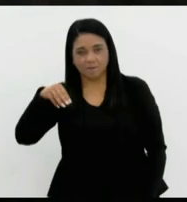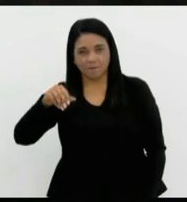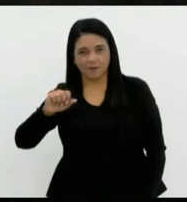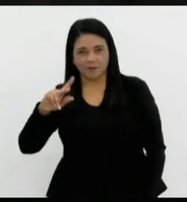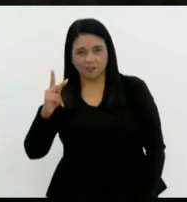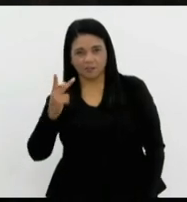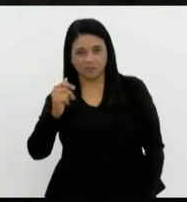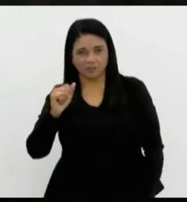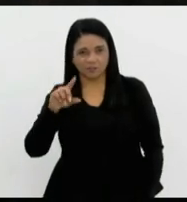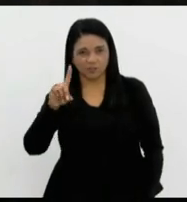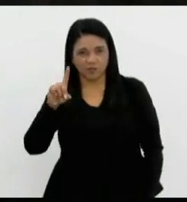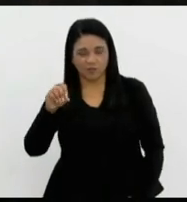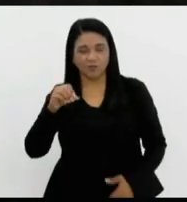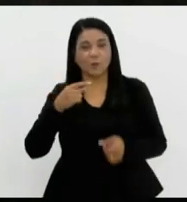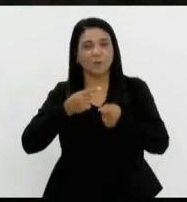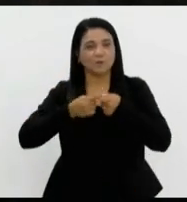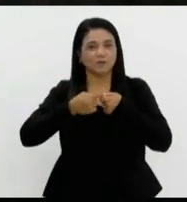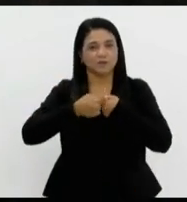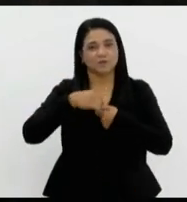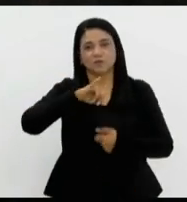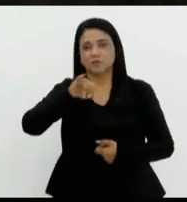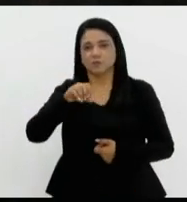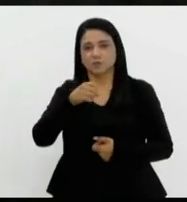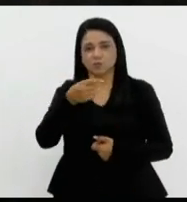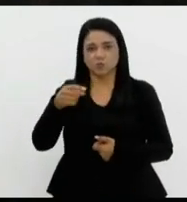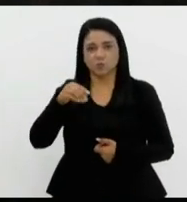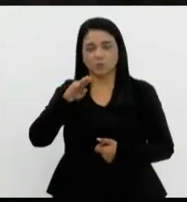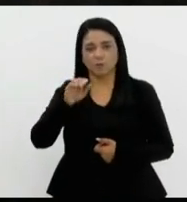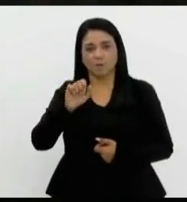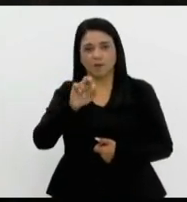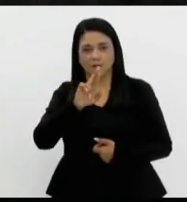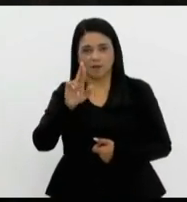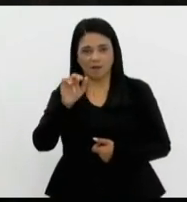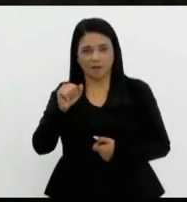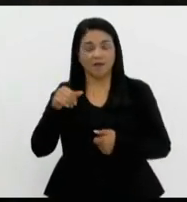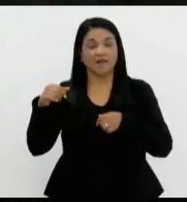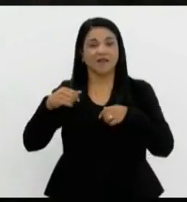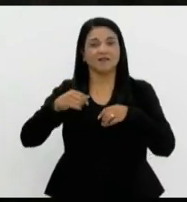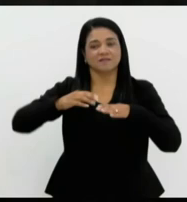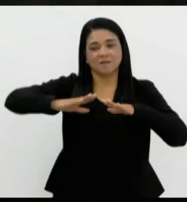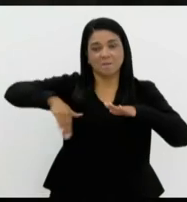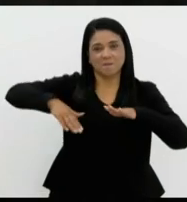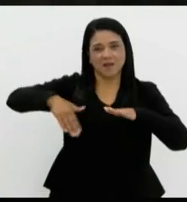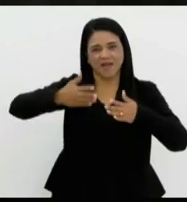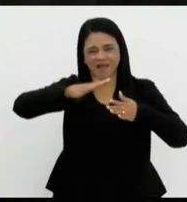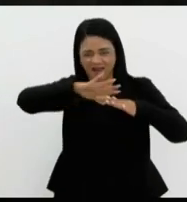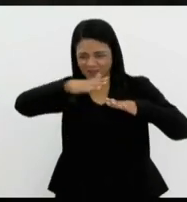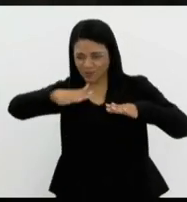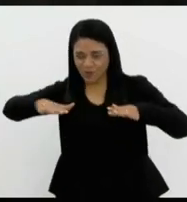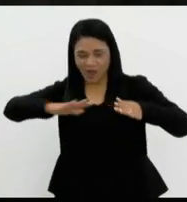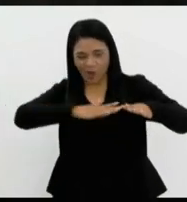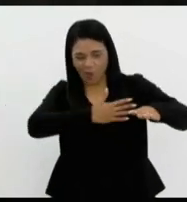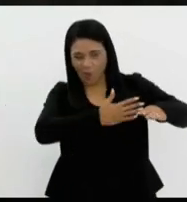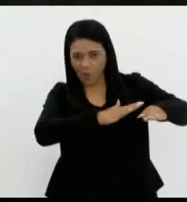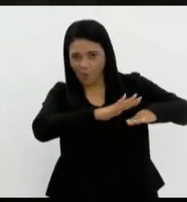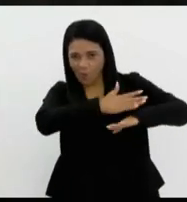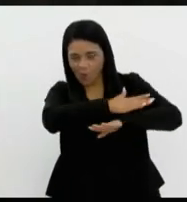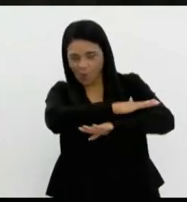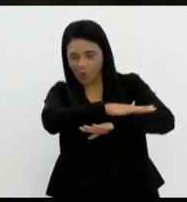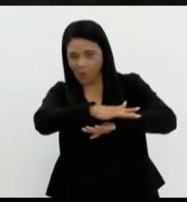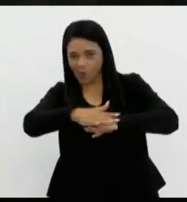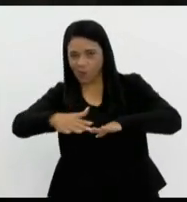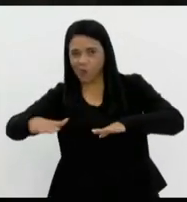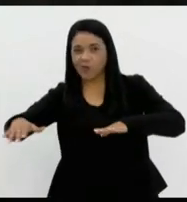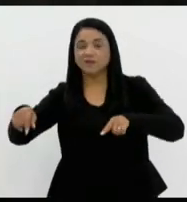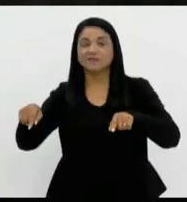João da Barra, que faz parte de município do litoral desse estado, que é belíssimo. Deputados esses, né,